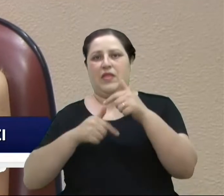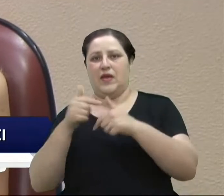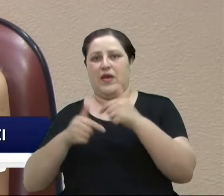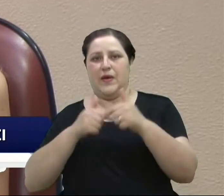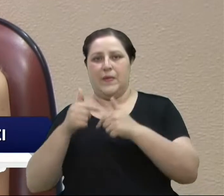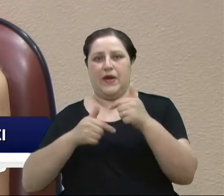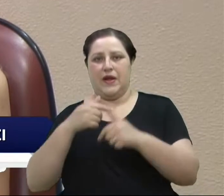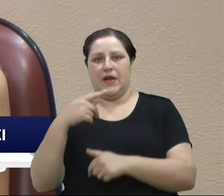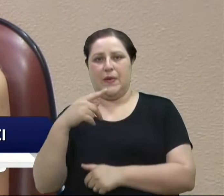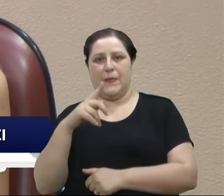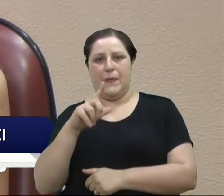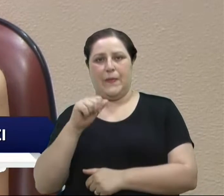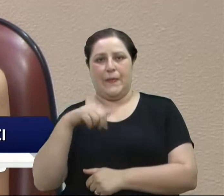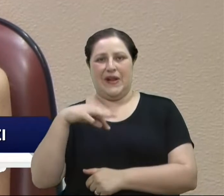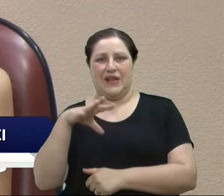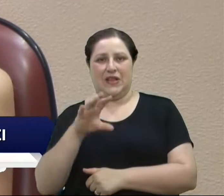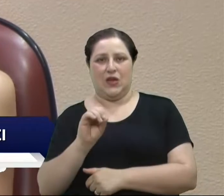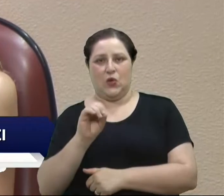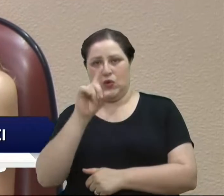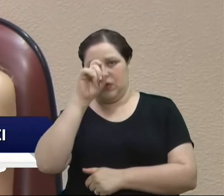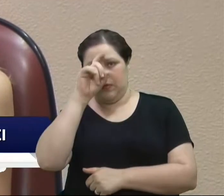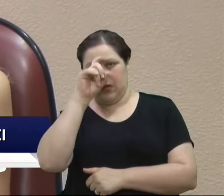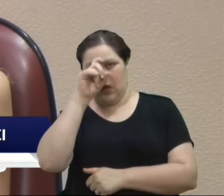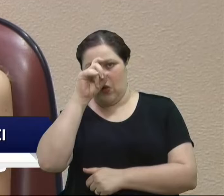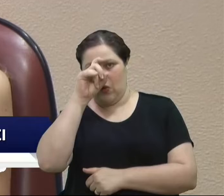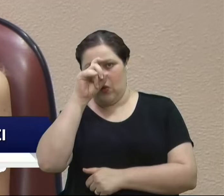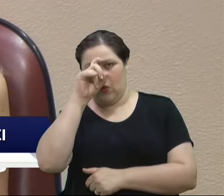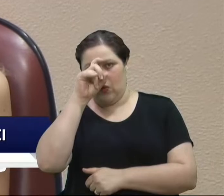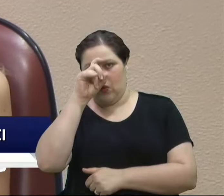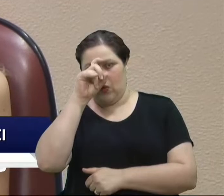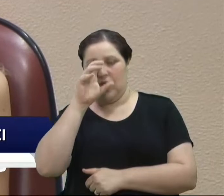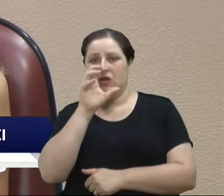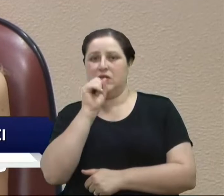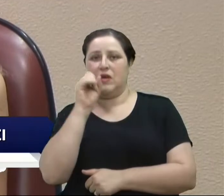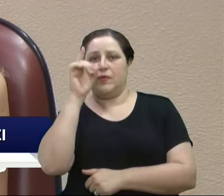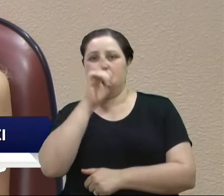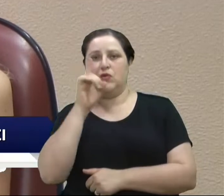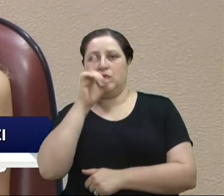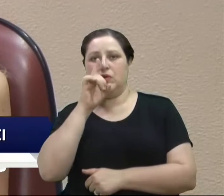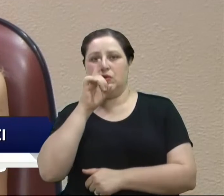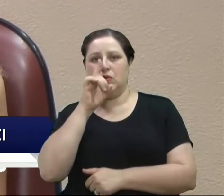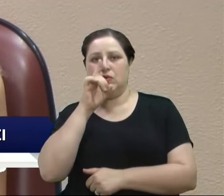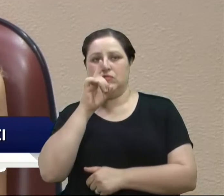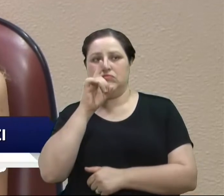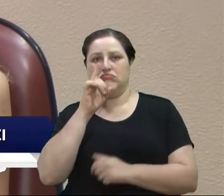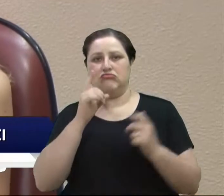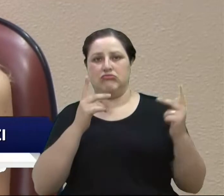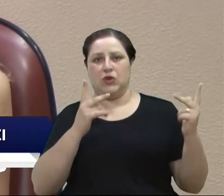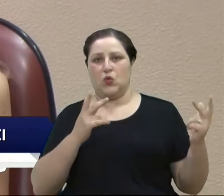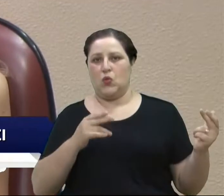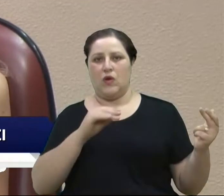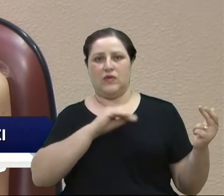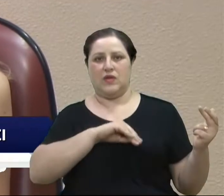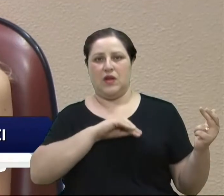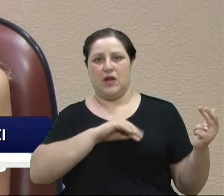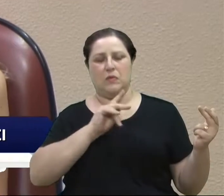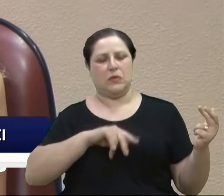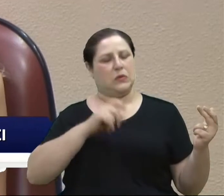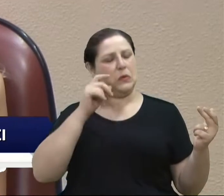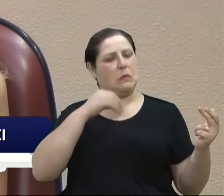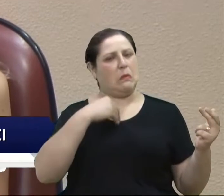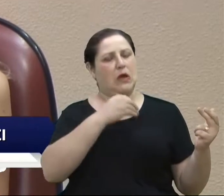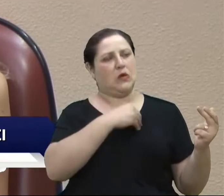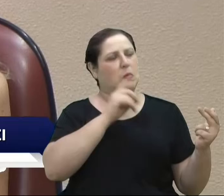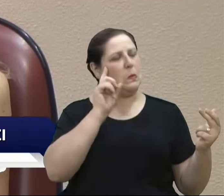hospital. Então, muitos médicos não pensaram duas vezes, se exoneraram dos seus cargos públicos e